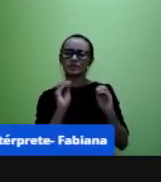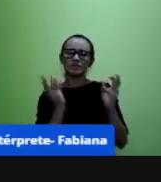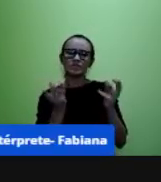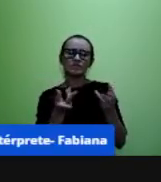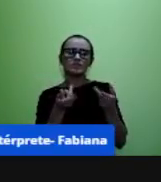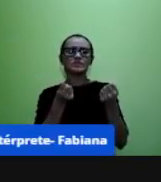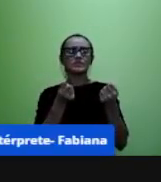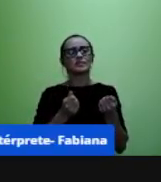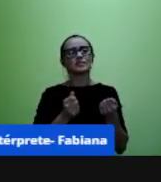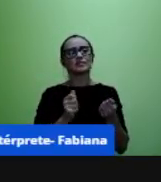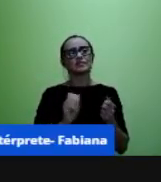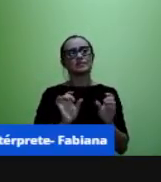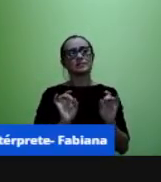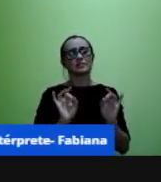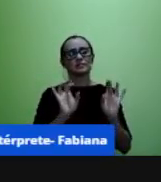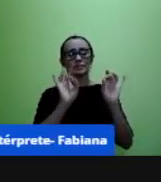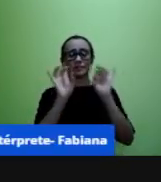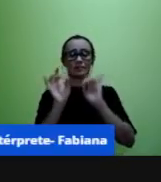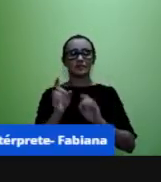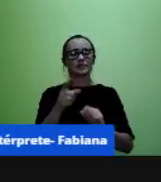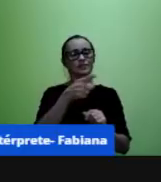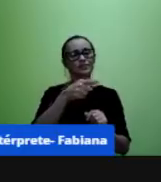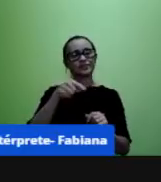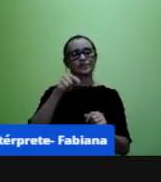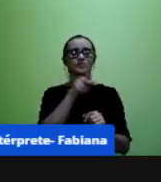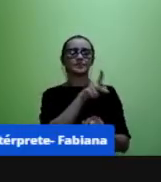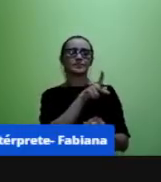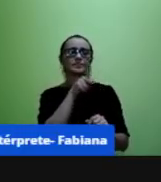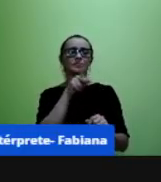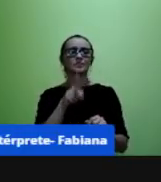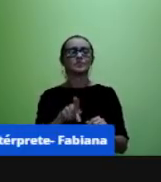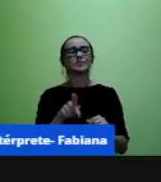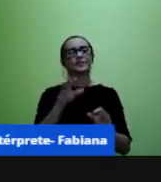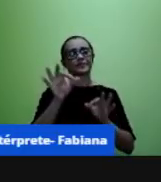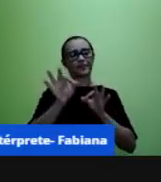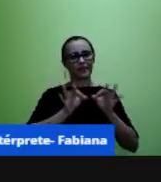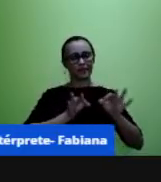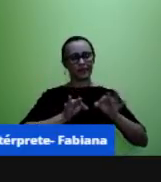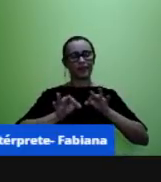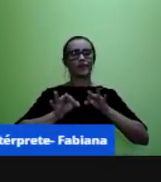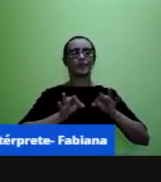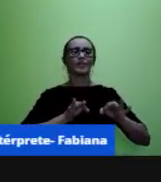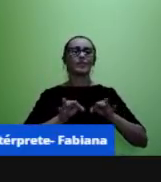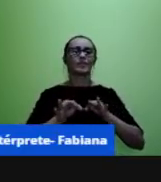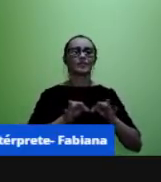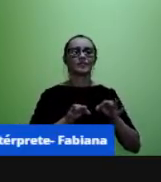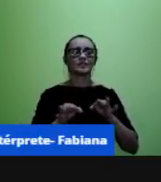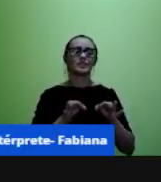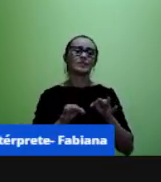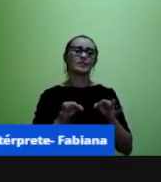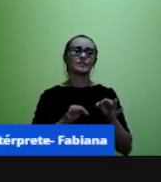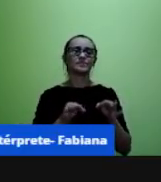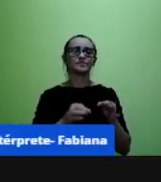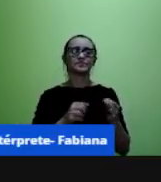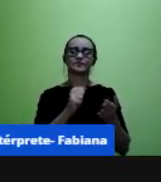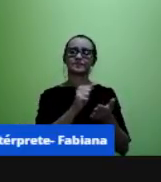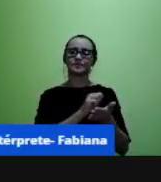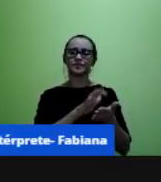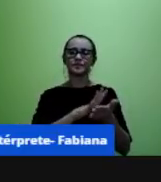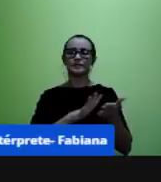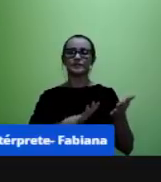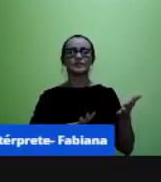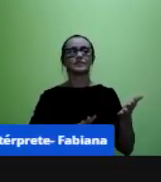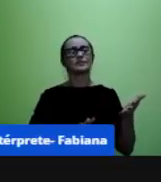na qual vocês, professores, vão construir as habilidades, vão construir as atividades, né, para os